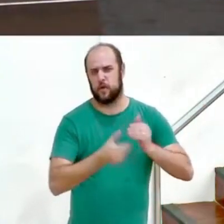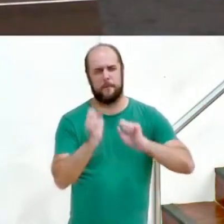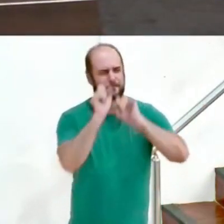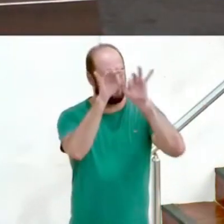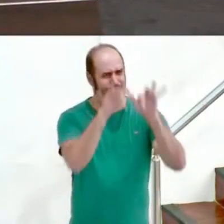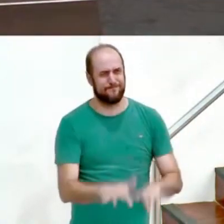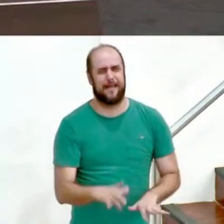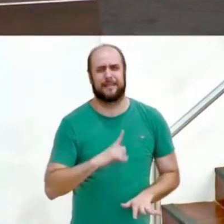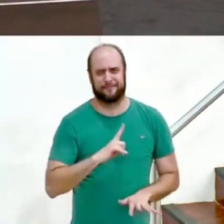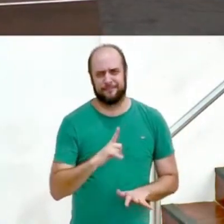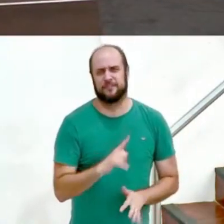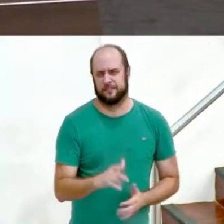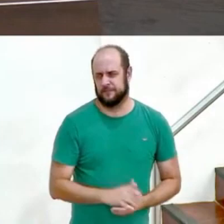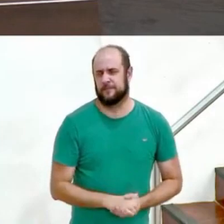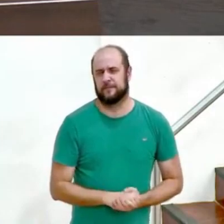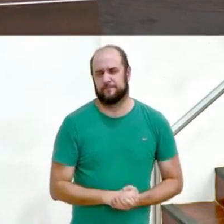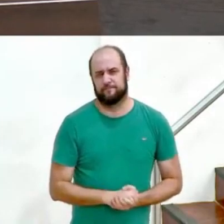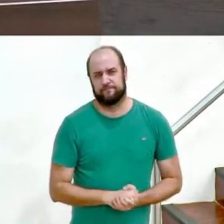bênçãos espirituais.